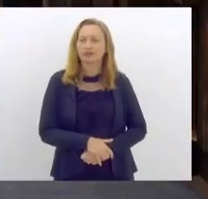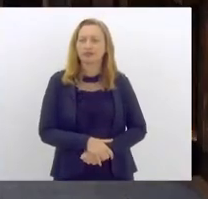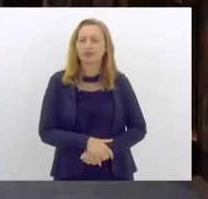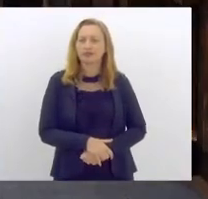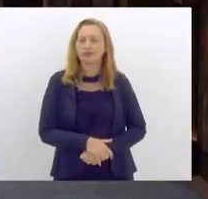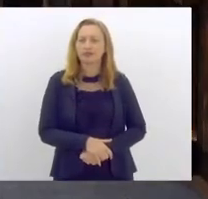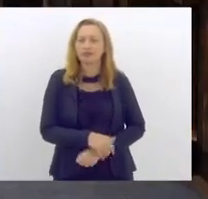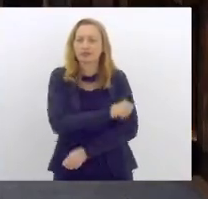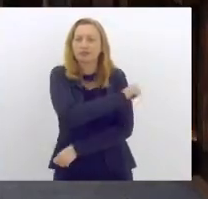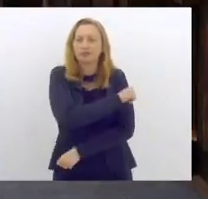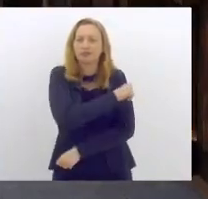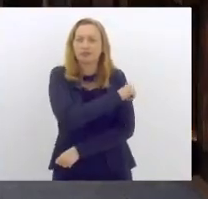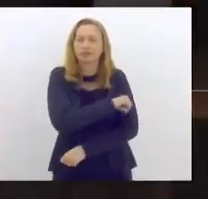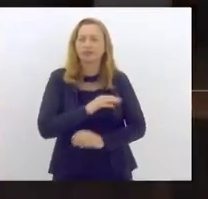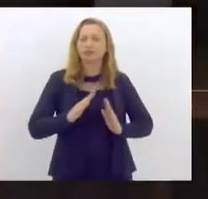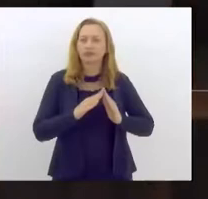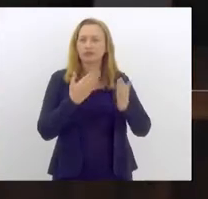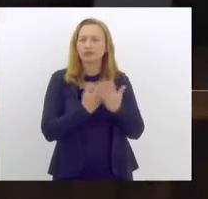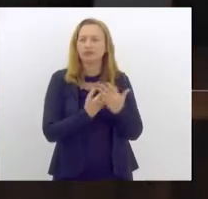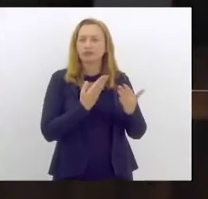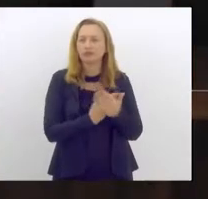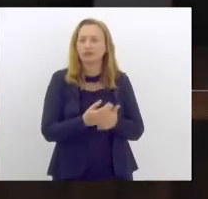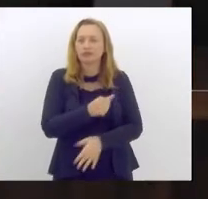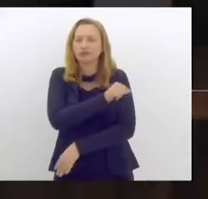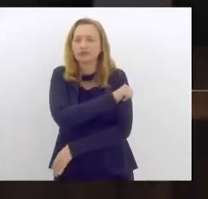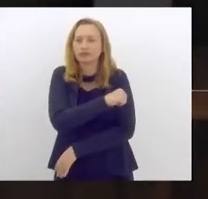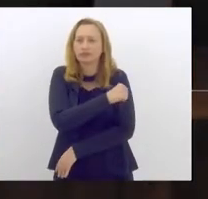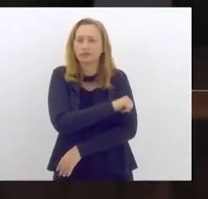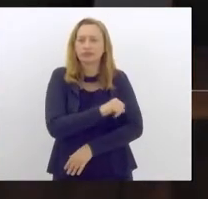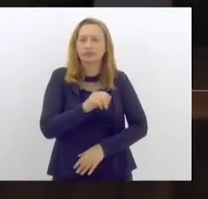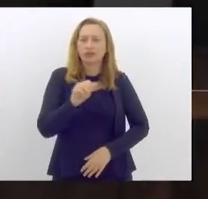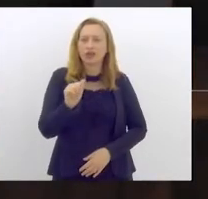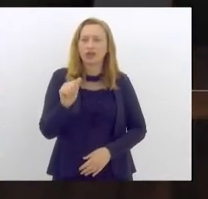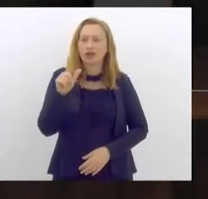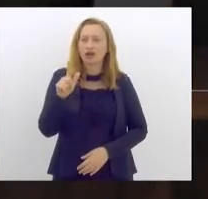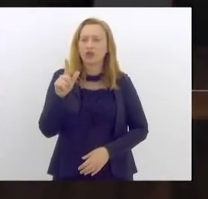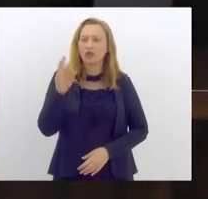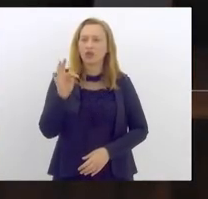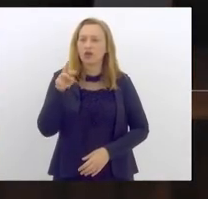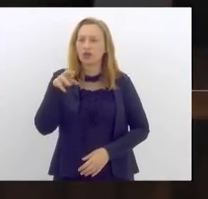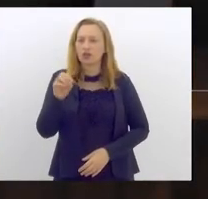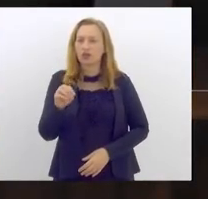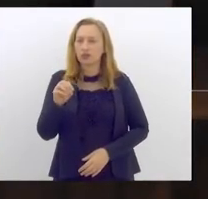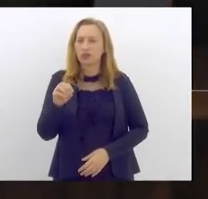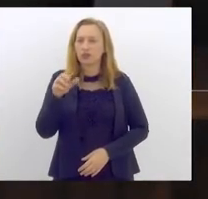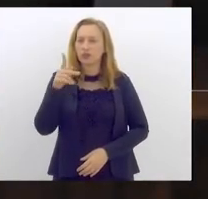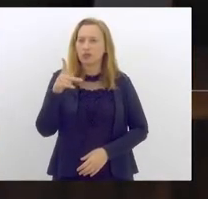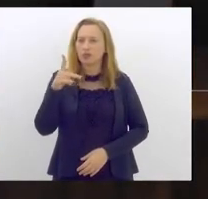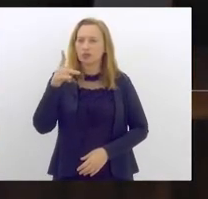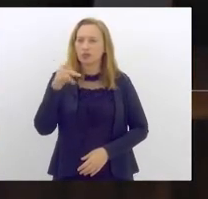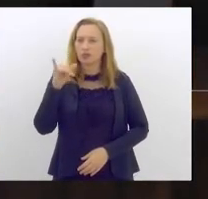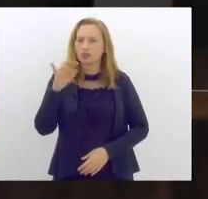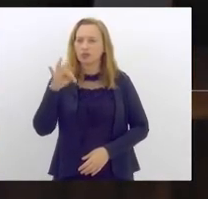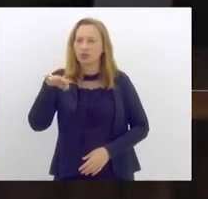a enfermeira da Escola de Enfermagem Alfredo Pinto Andreia Santana